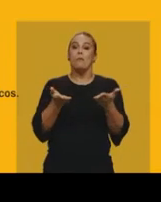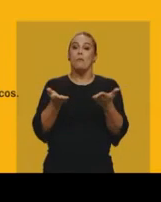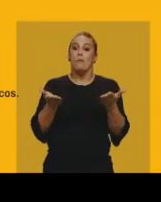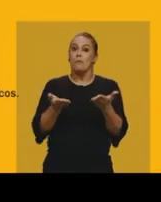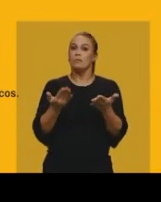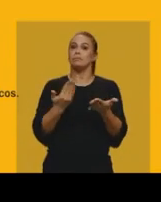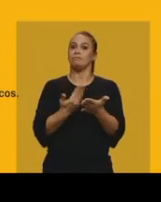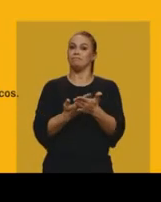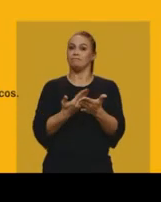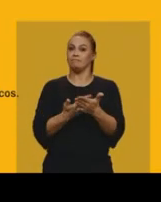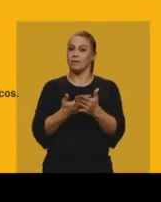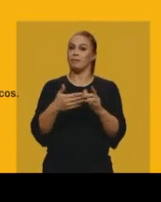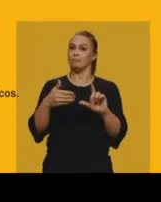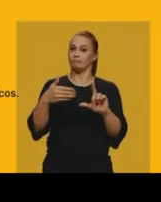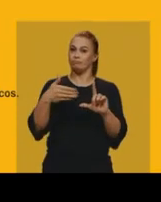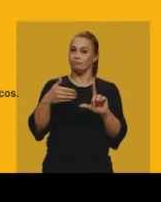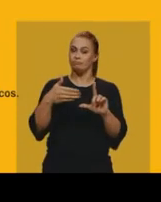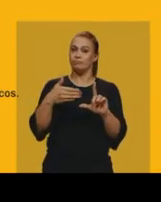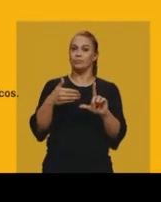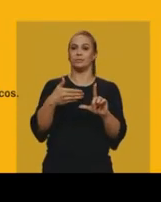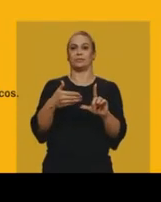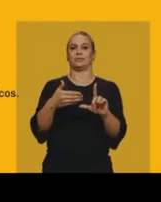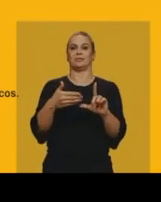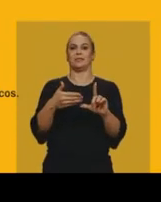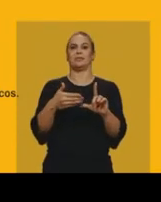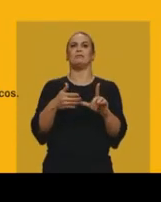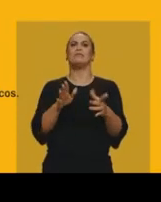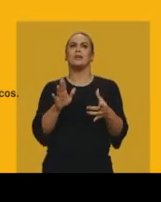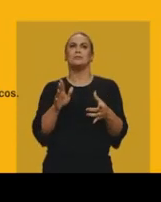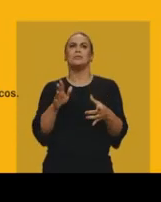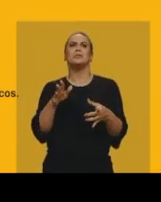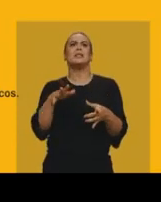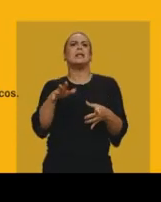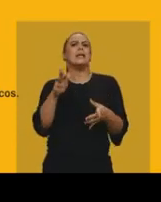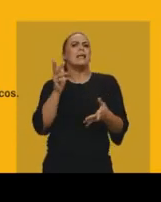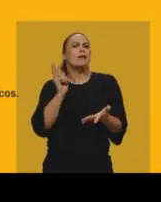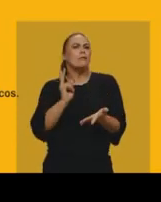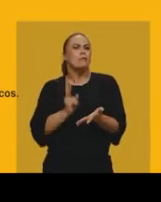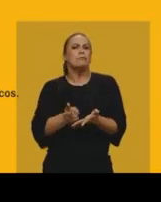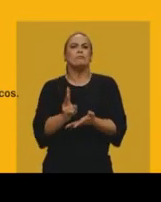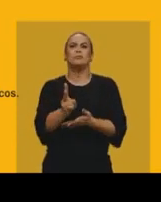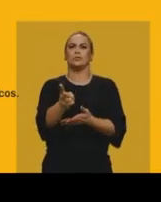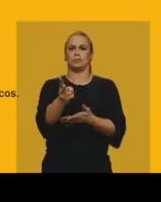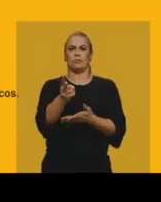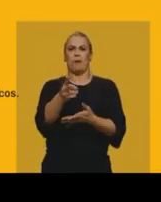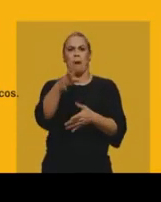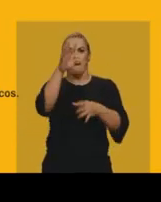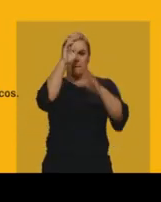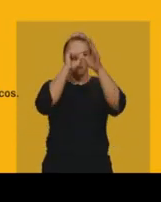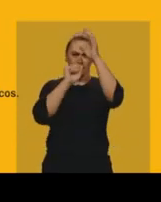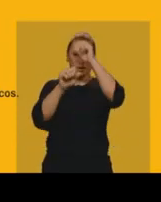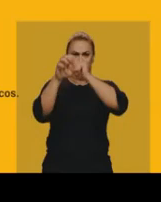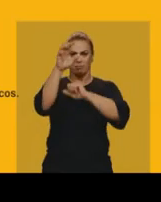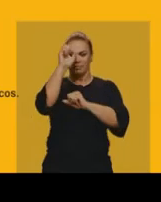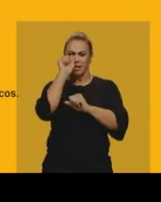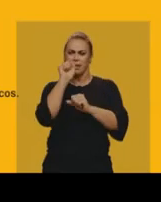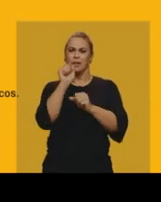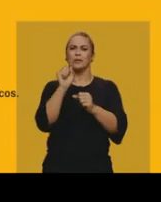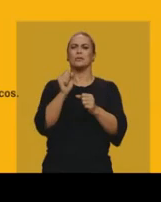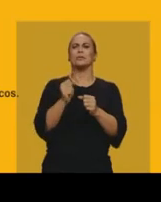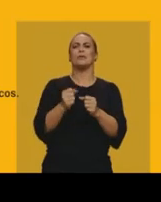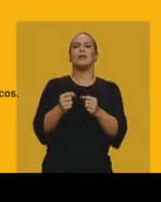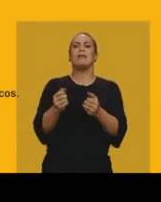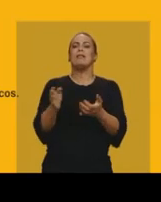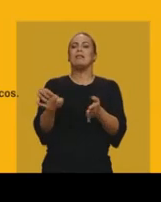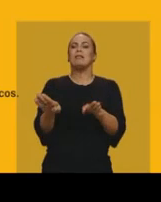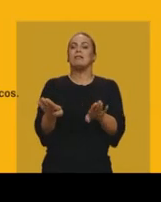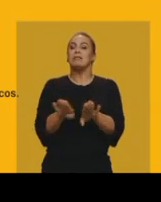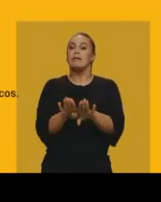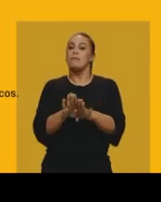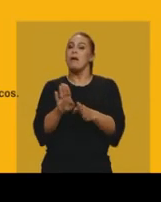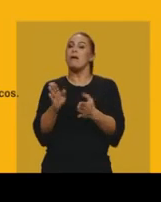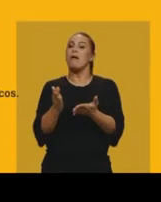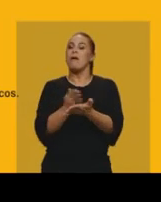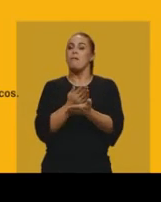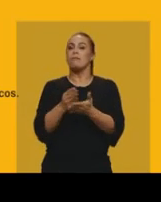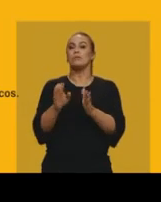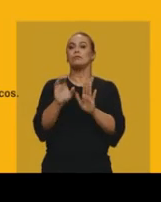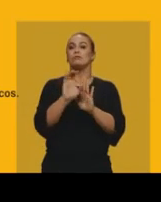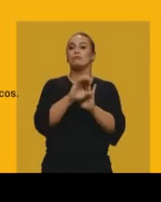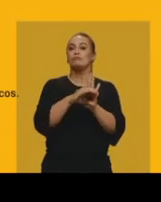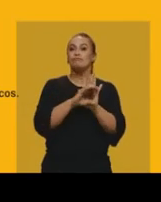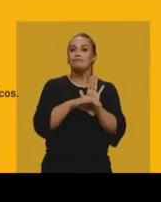conhecimentos sobre blocos econômicos, vamos rever e reafirmar alguns conceitos, né? Identificar as variáveis que levam à